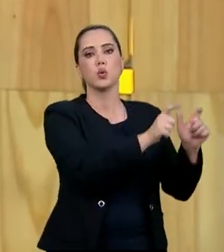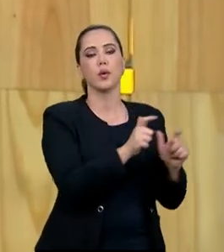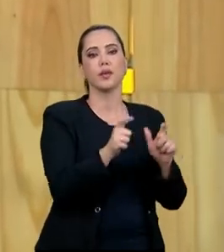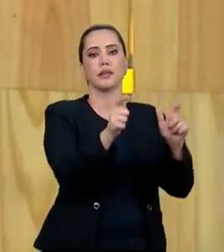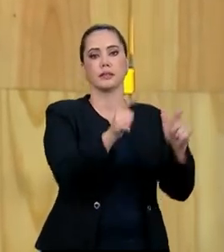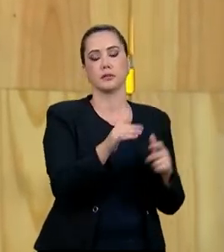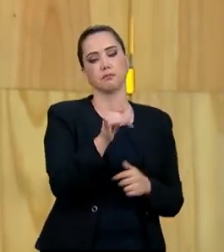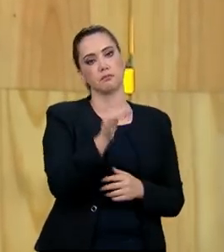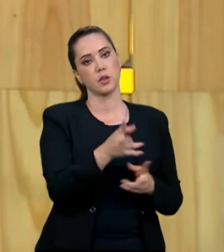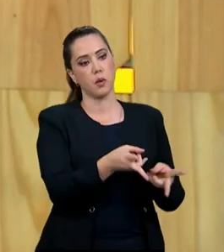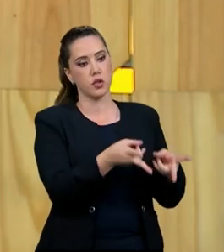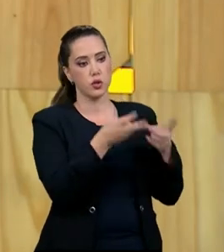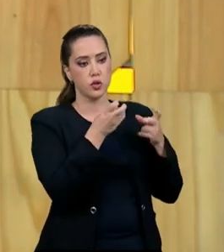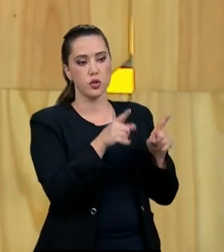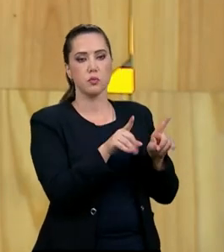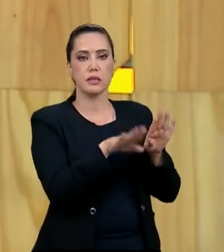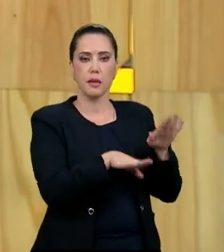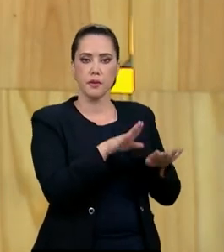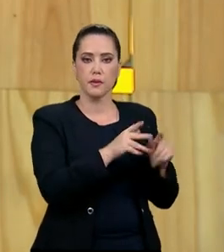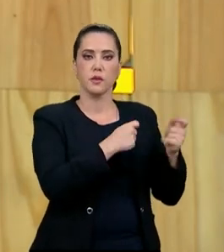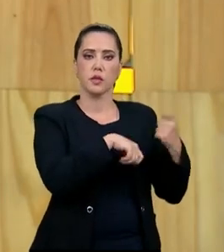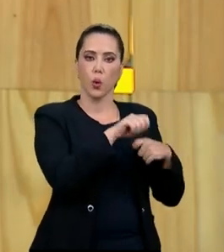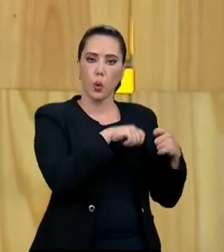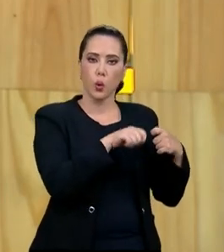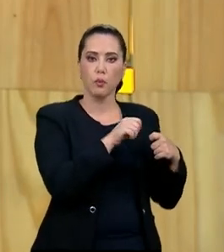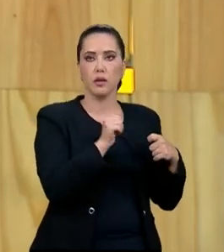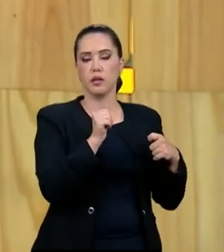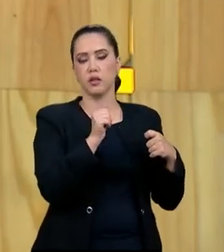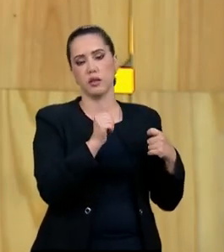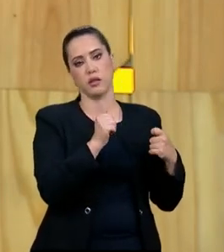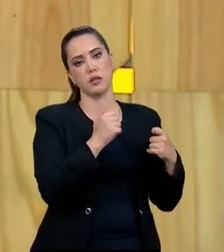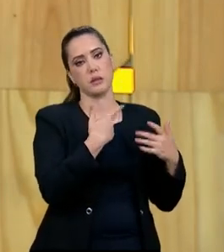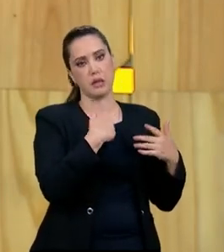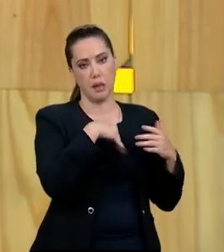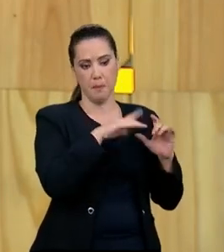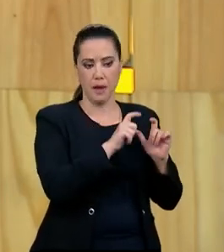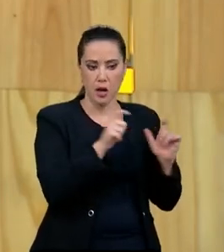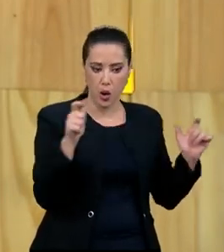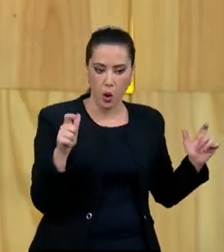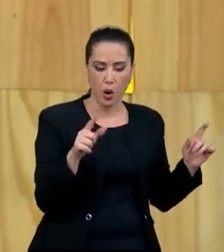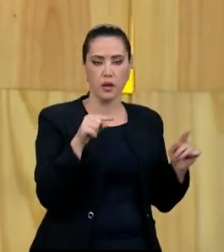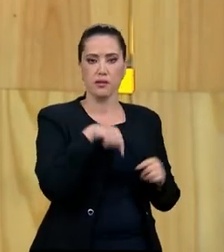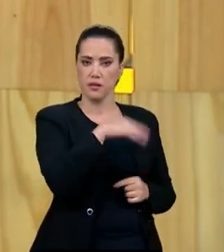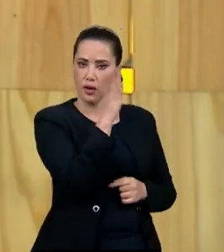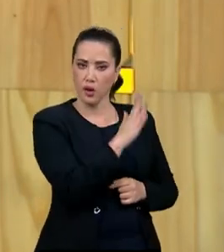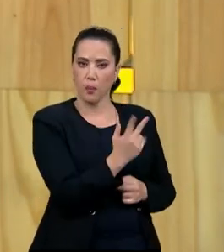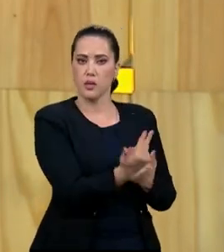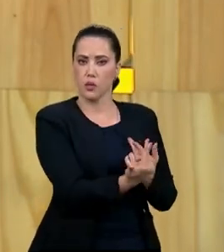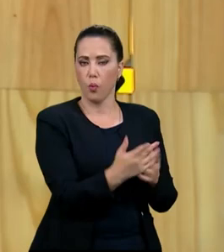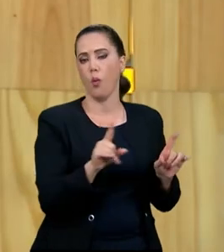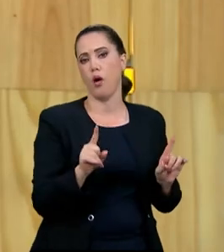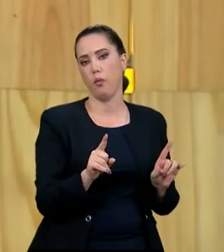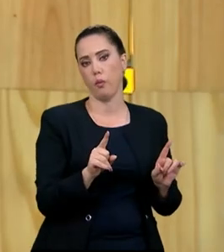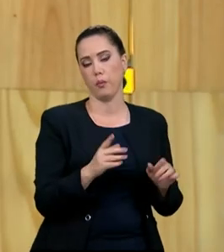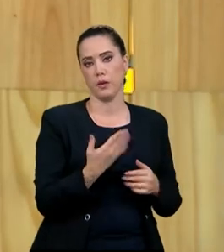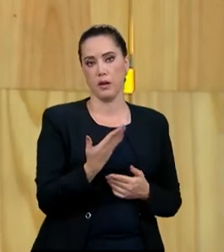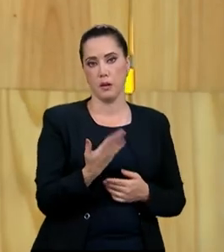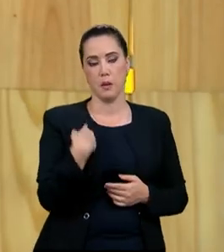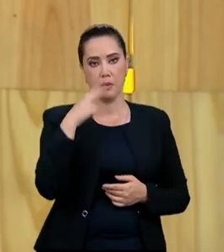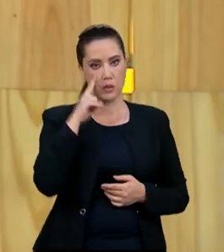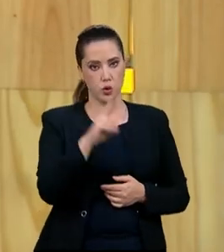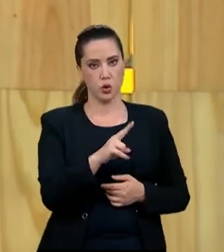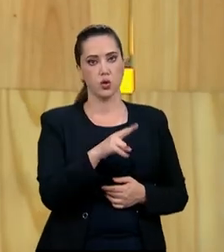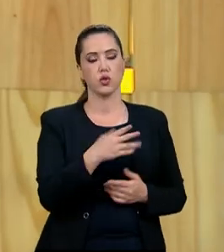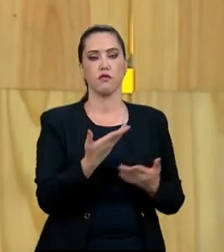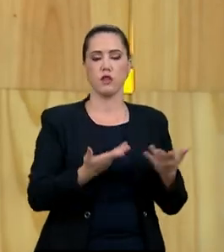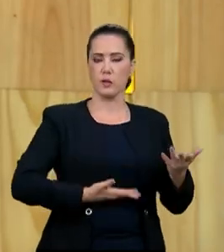gente observa também em economias maduras em geral, e no Brasil não tem sido diferente. Agora, o setor de serviços, o setor da micro e pequena